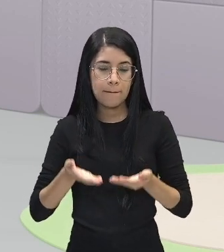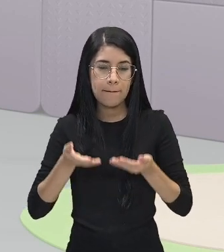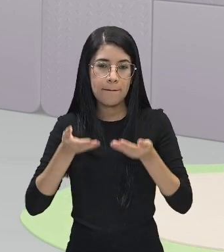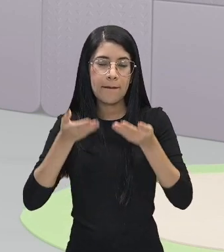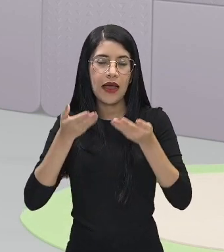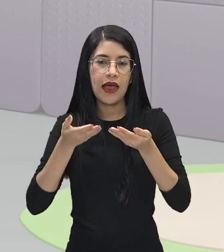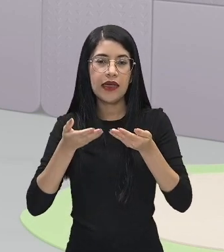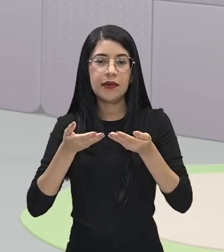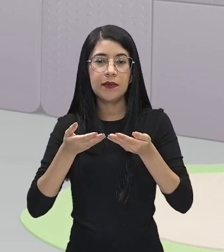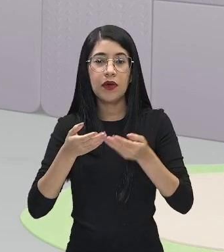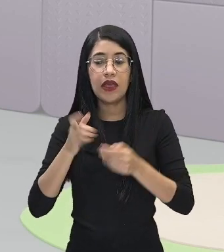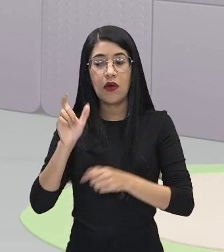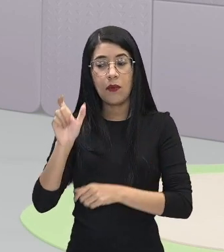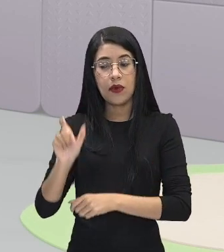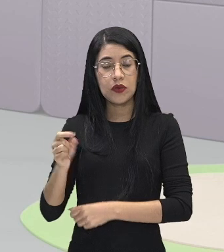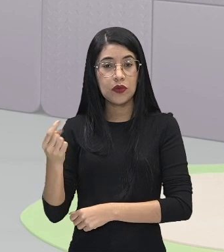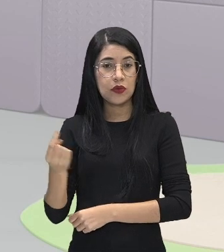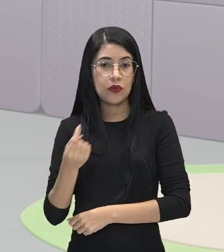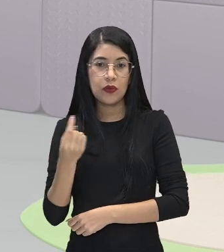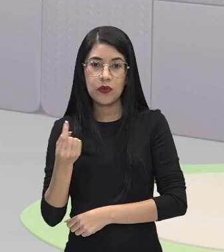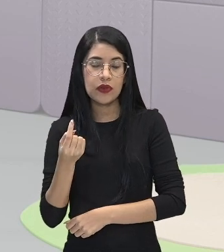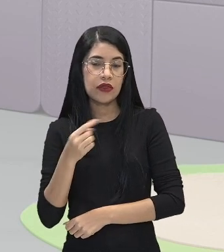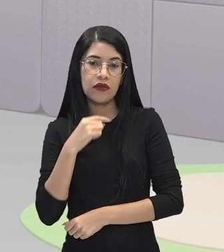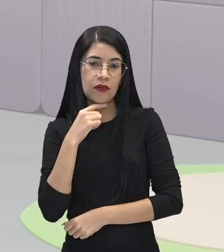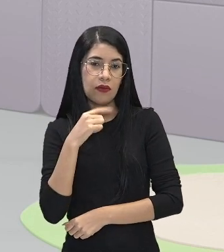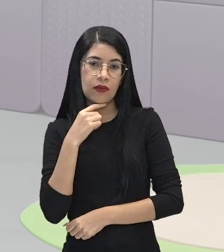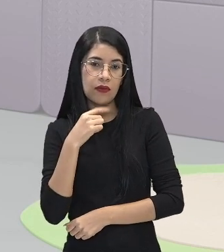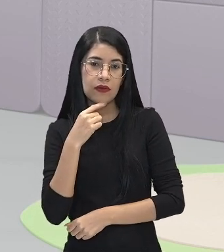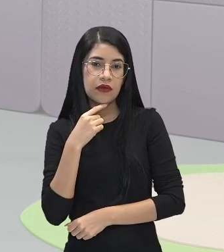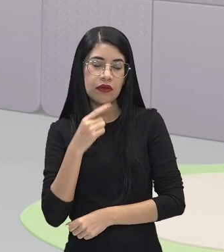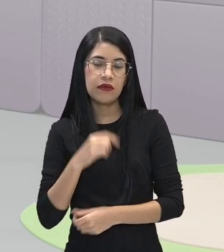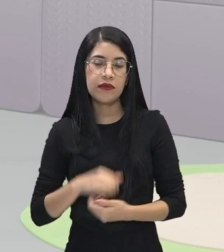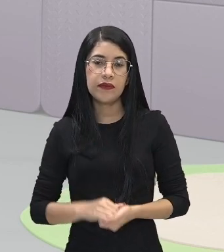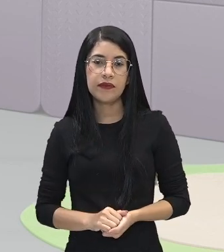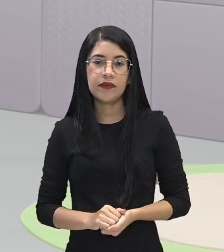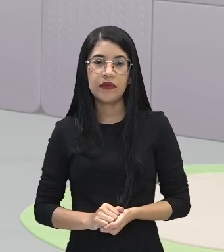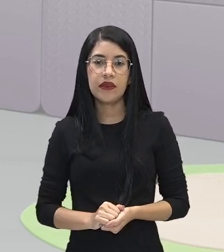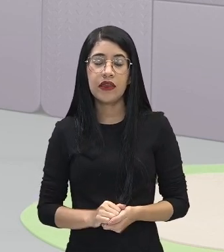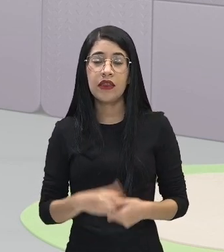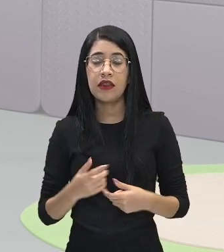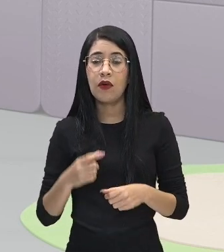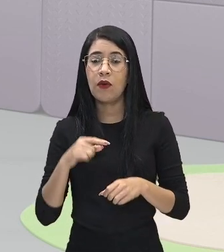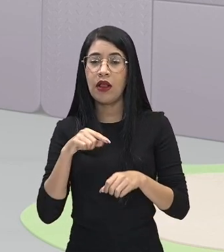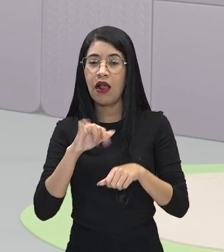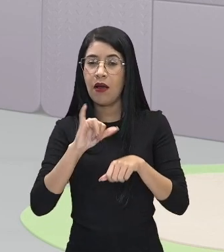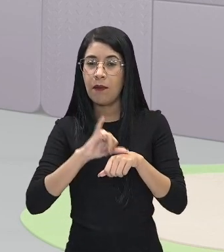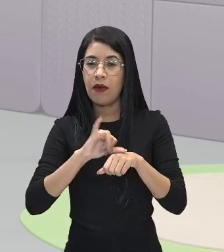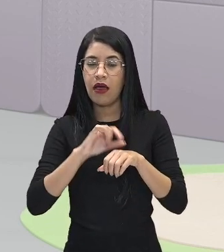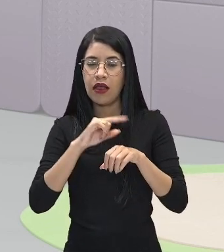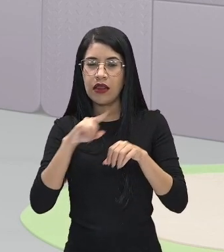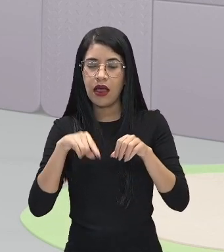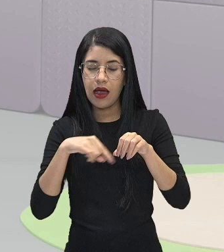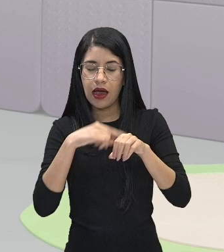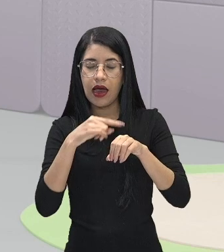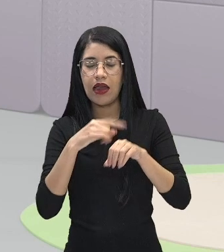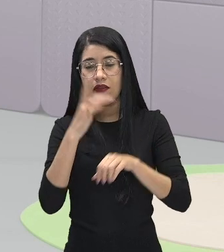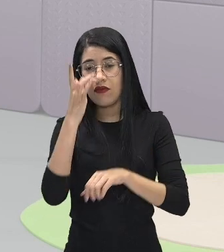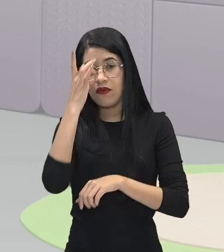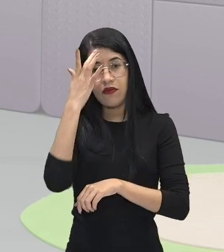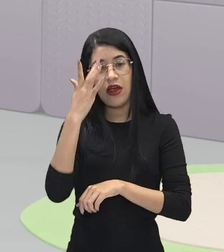de uma pessoa, de um ser humano, não conseguiria. Então, esse objeto, ele vai facilitar isso, né? Ele